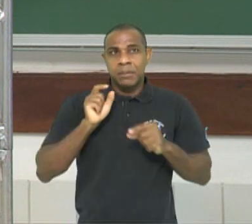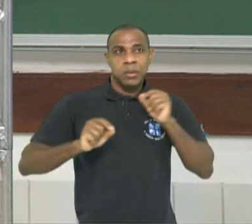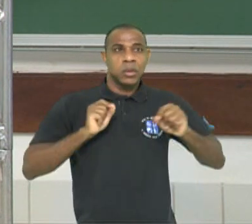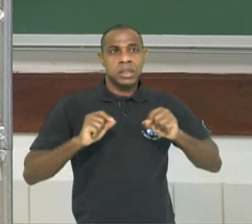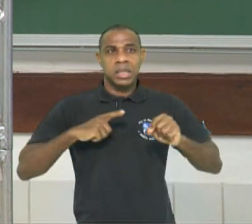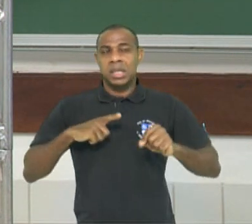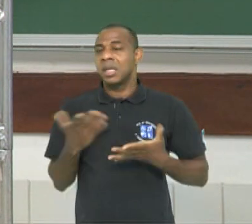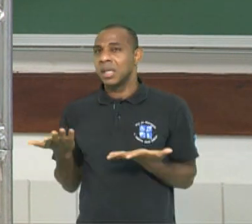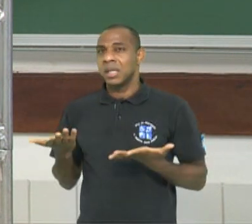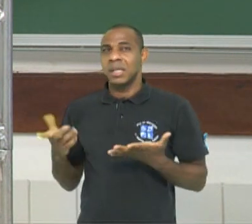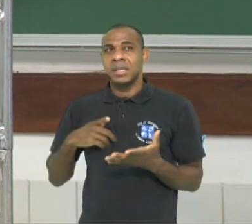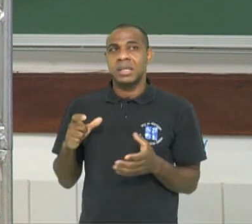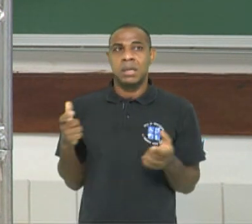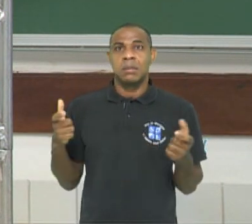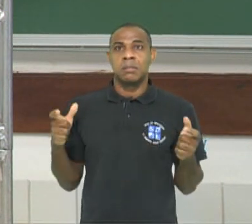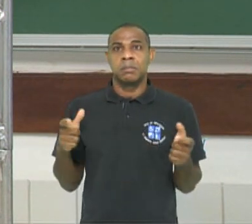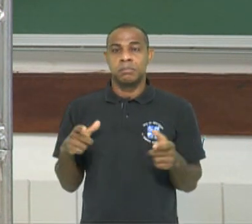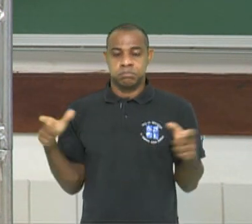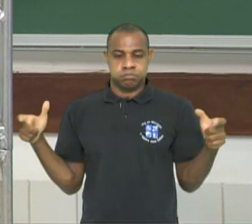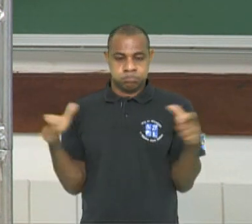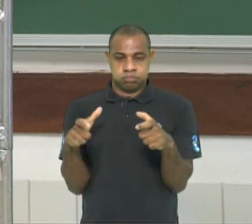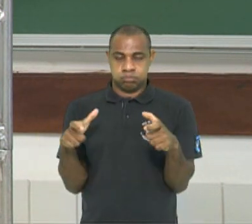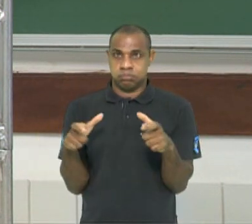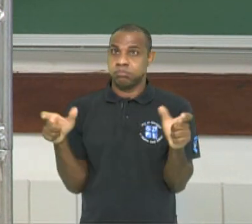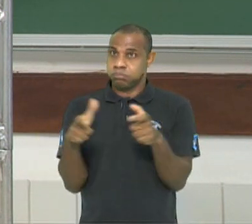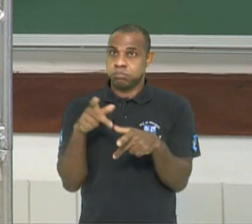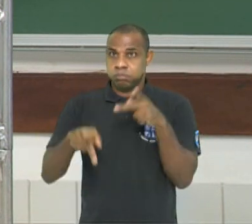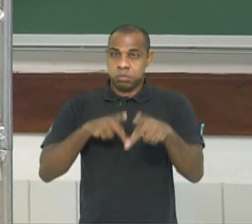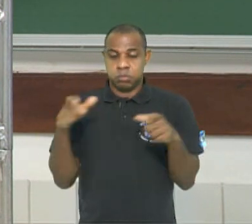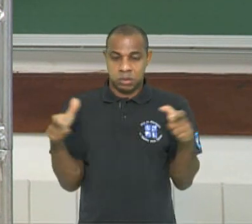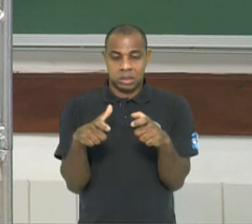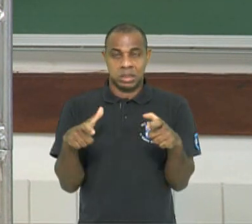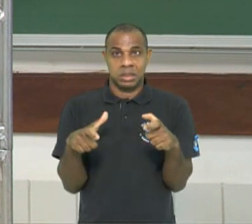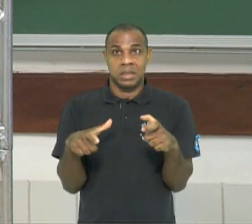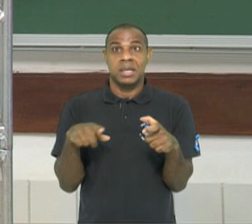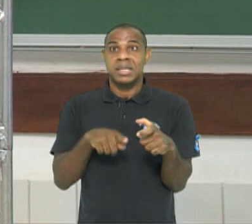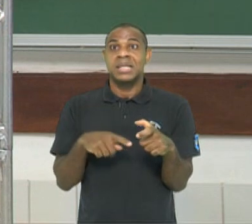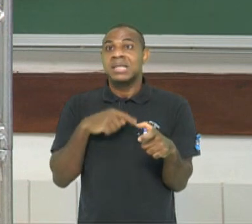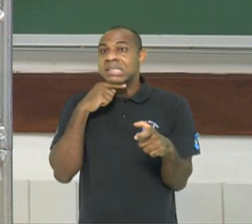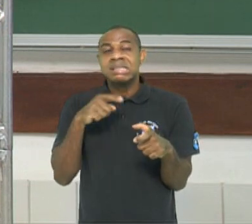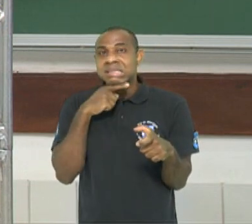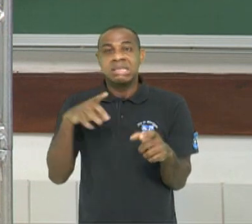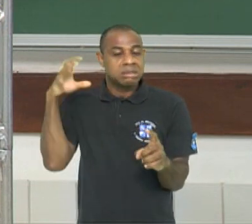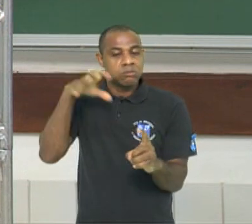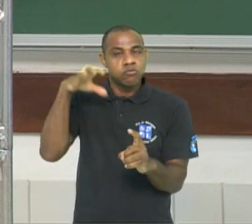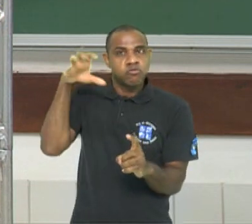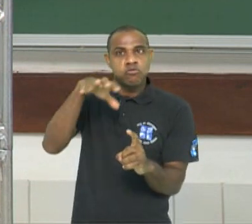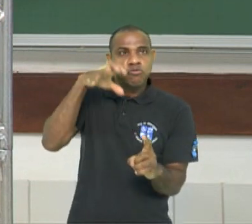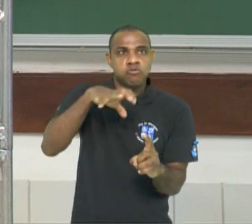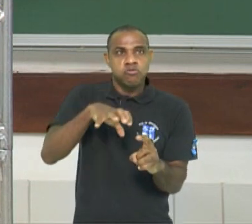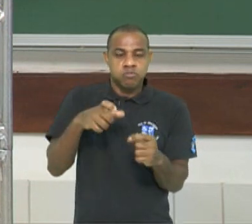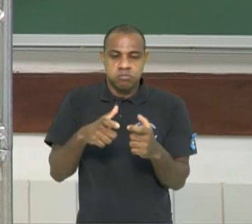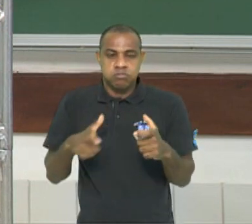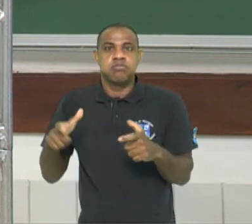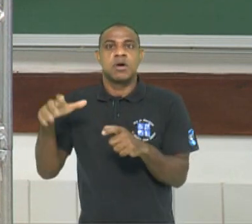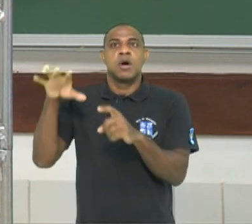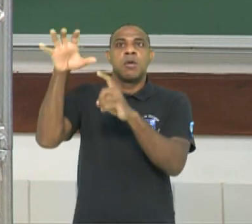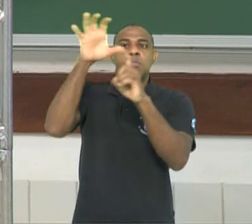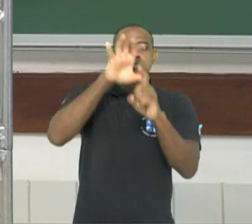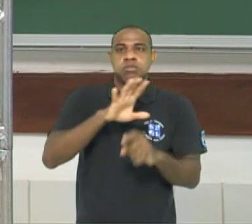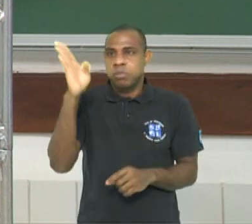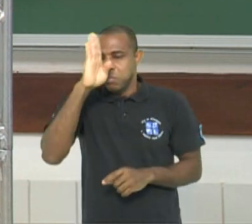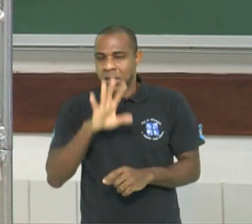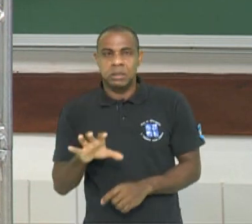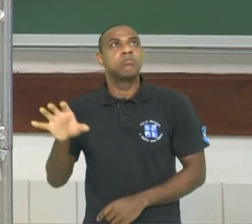elas possuem menor número de população e que também não conseguem influenciar todo o território brasileiro,